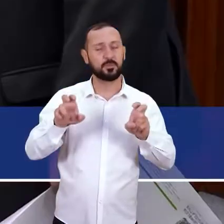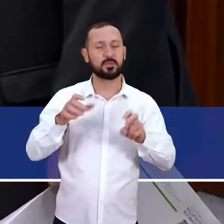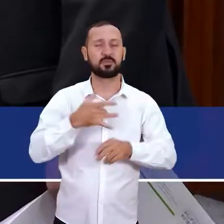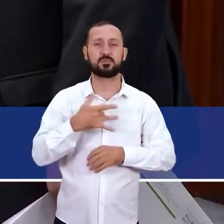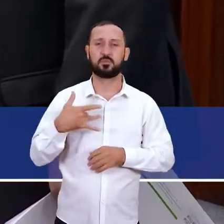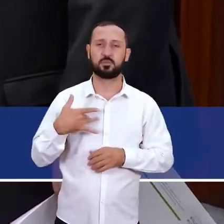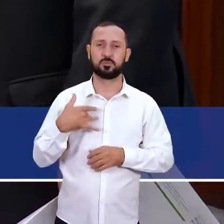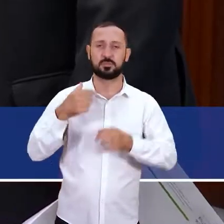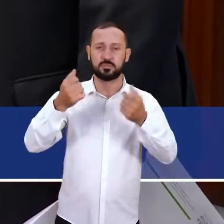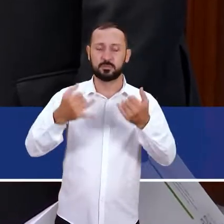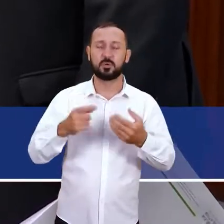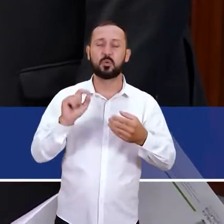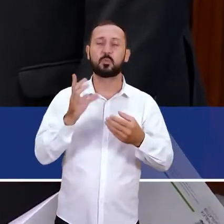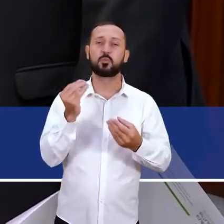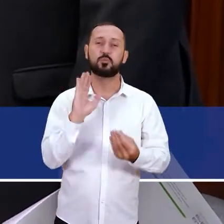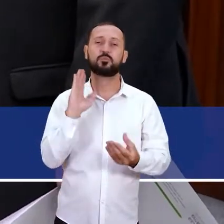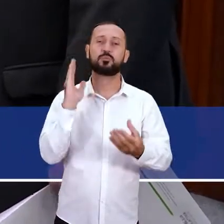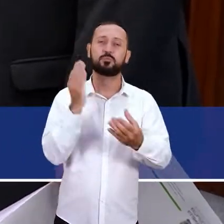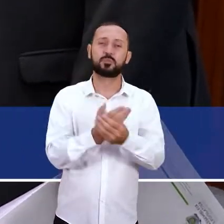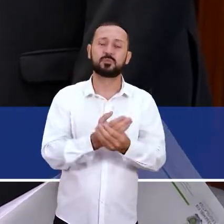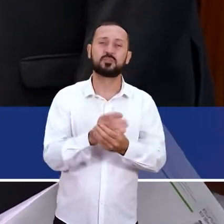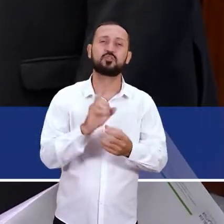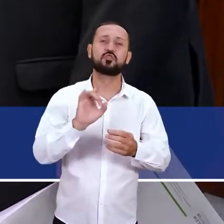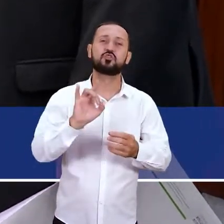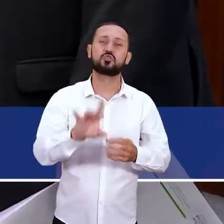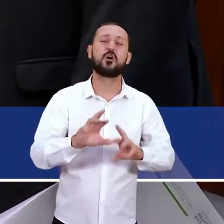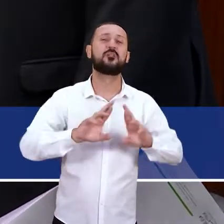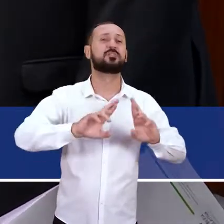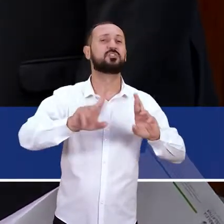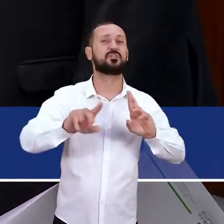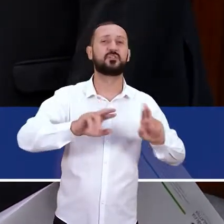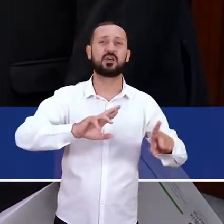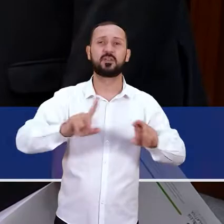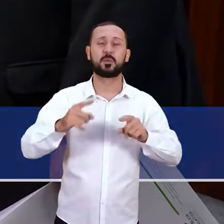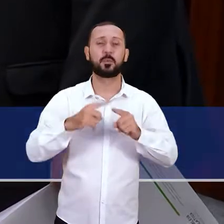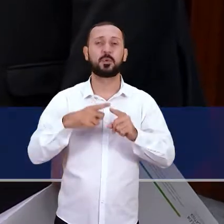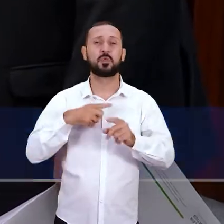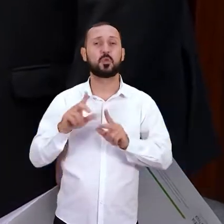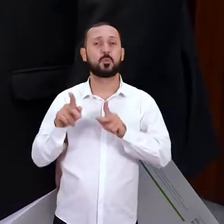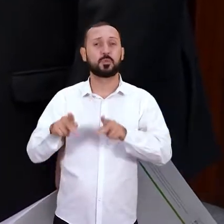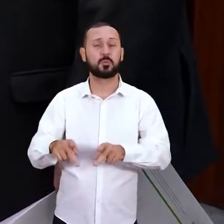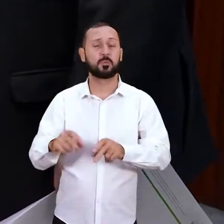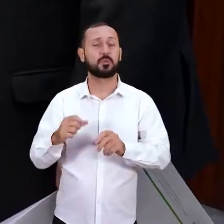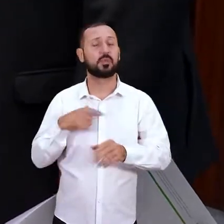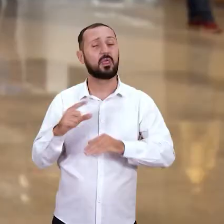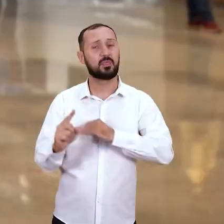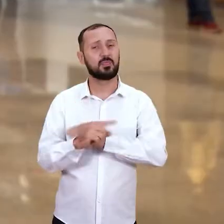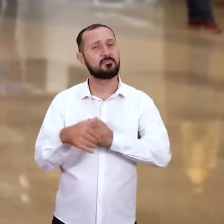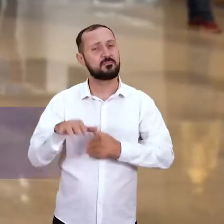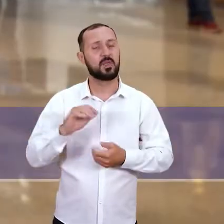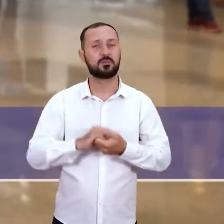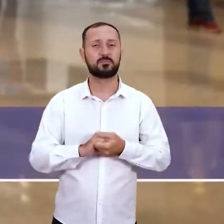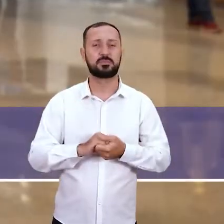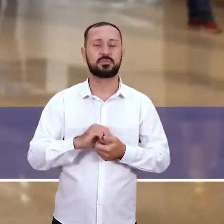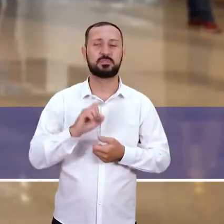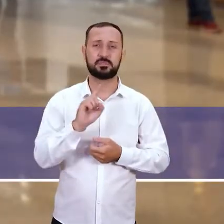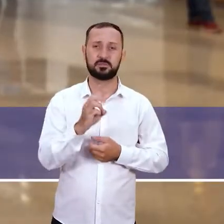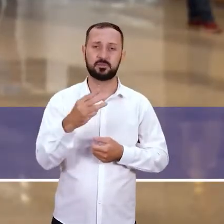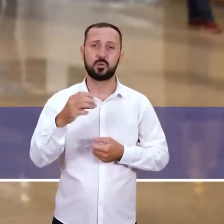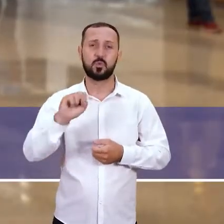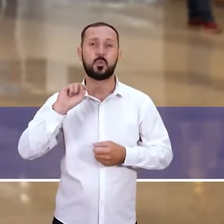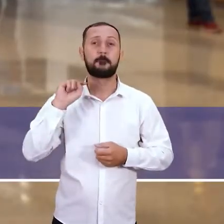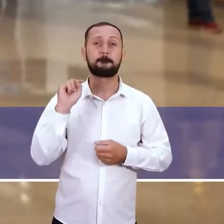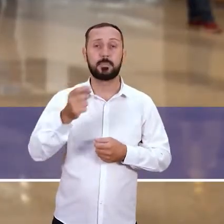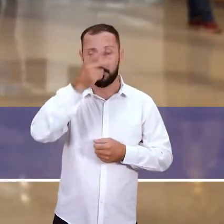saúde. Ele ressaltou que a judicialização deve ser exceção e não regra diante da omissão do poder público. Dos mais de 138